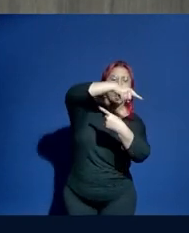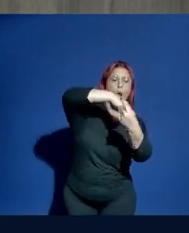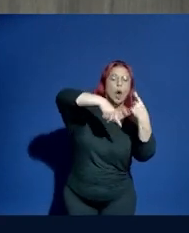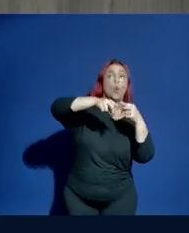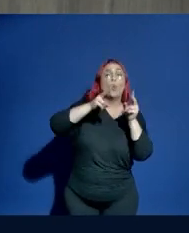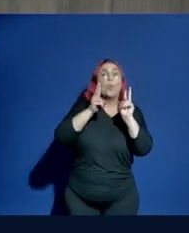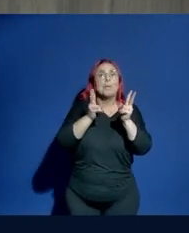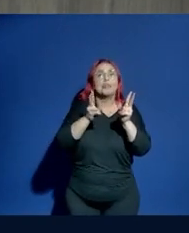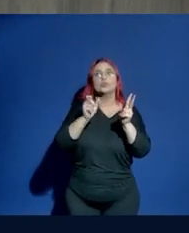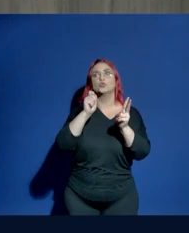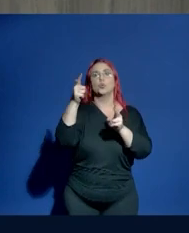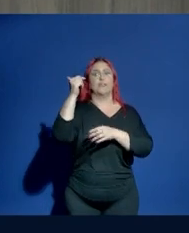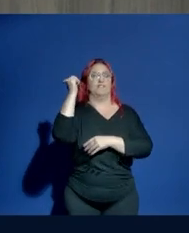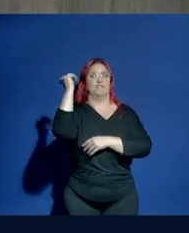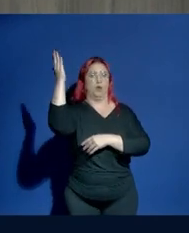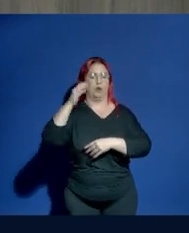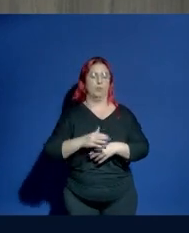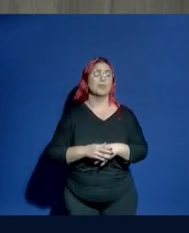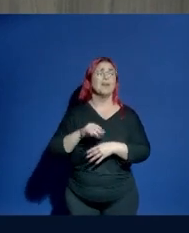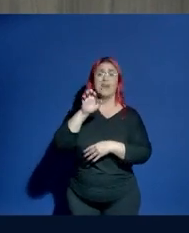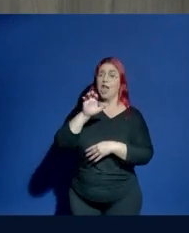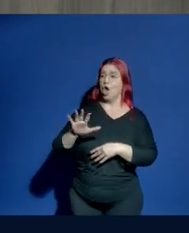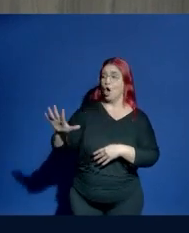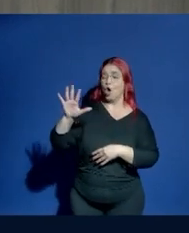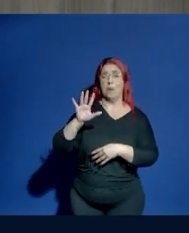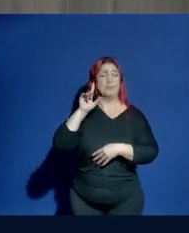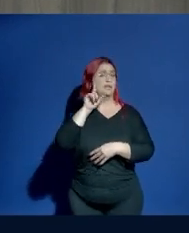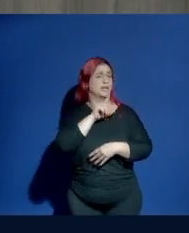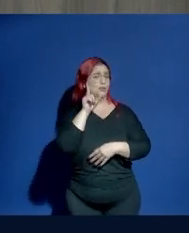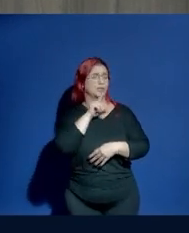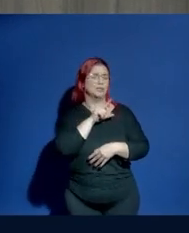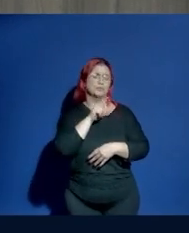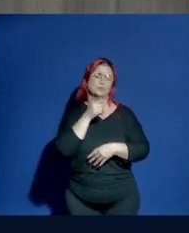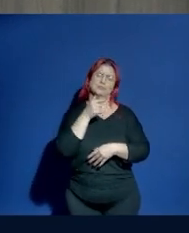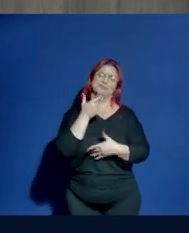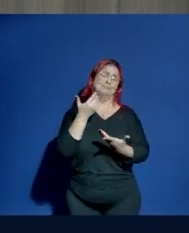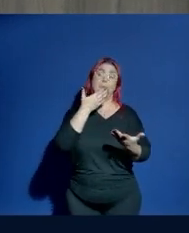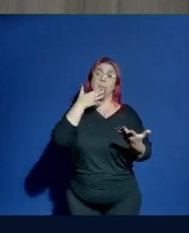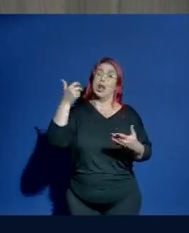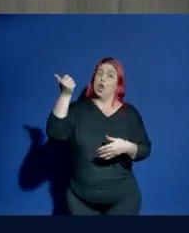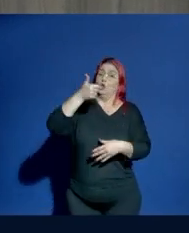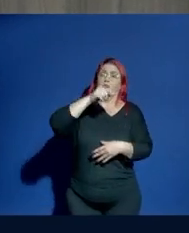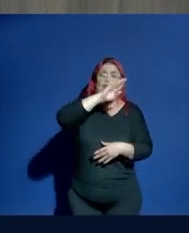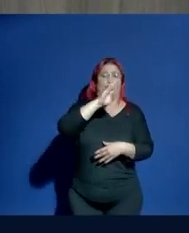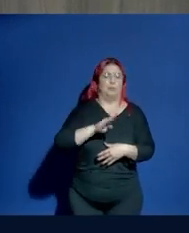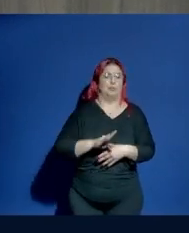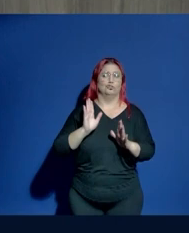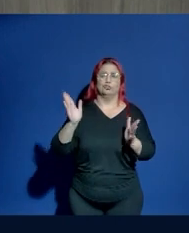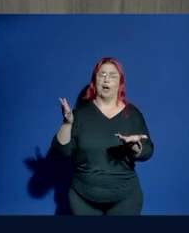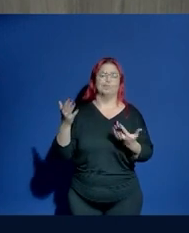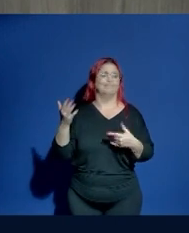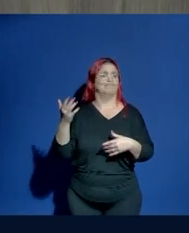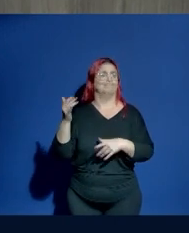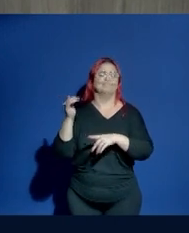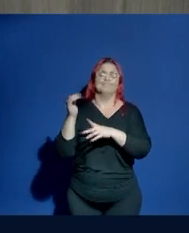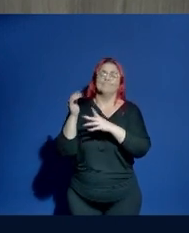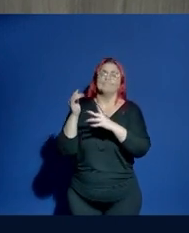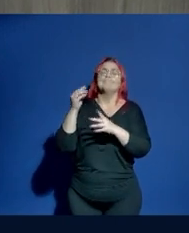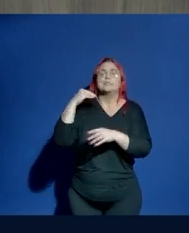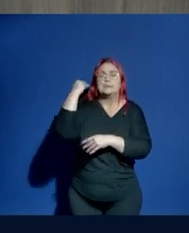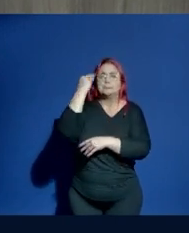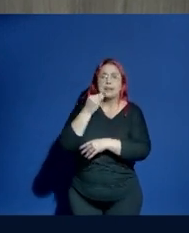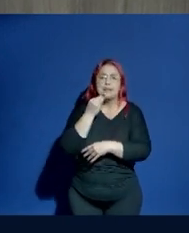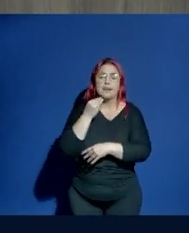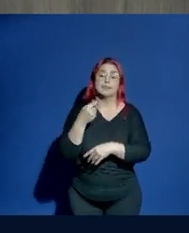acho que a Europa ou Estados Unidos já estão muito na nossa frente com isso e O Brasil precisa entender o potencial que tem no Agro para isso de gerar receita